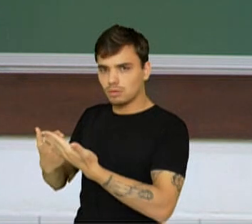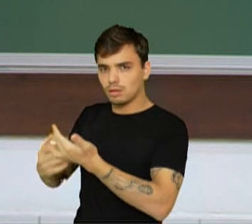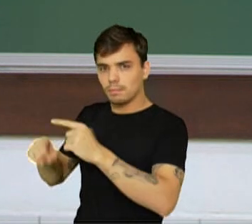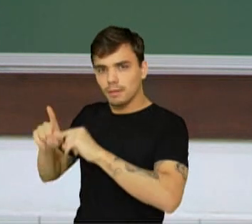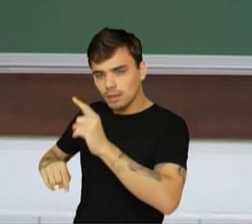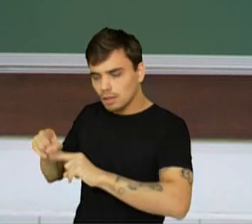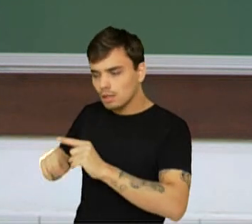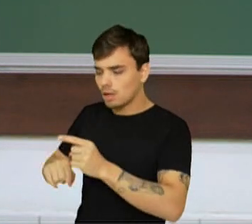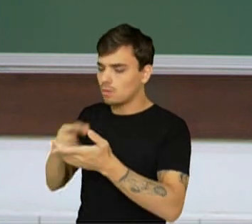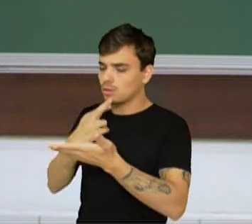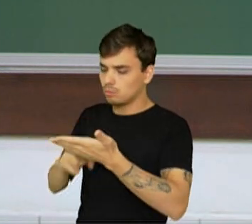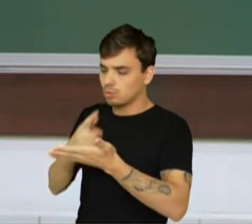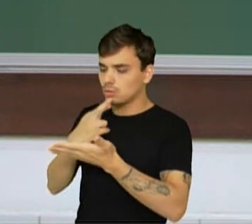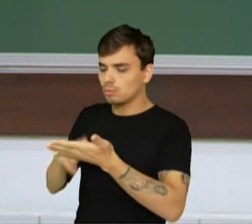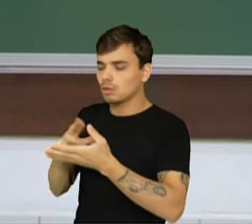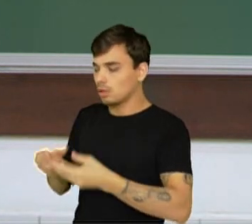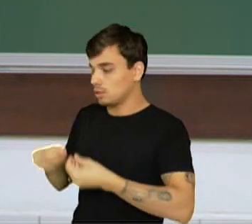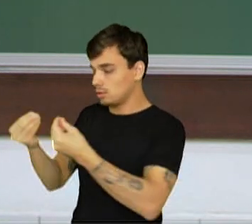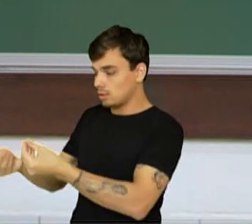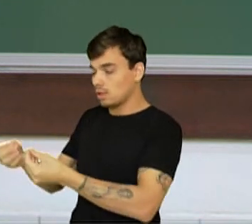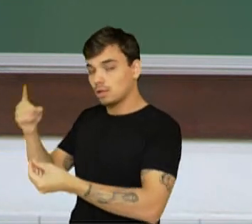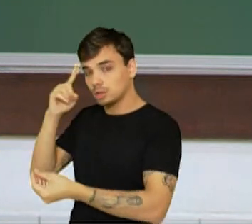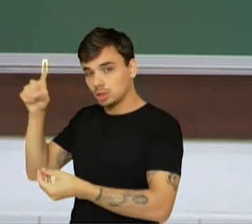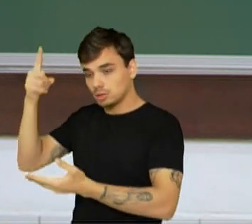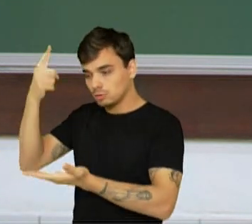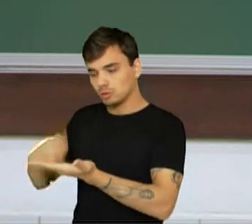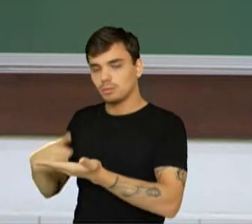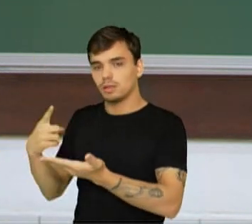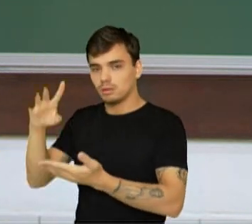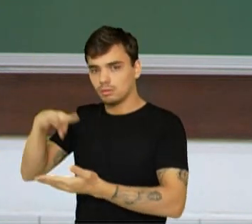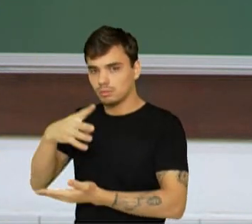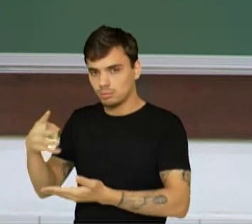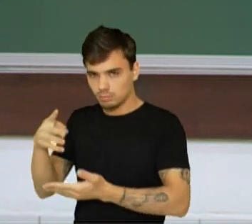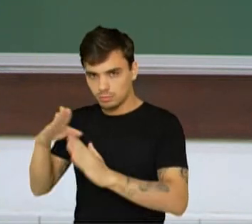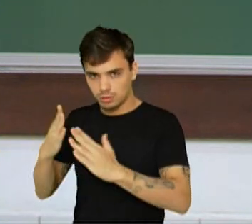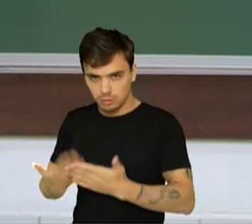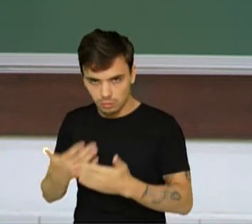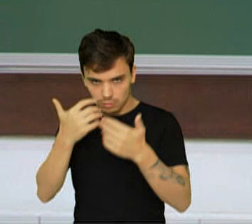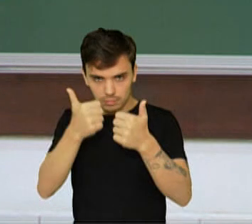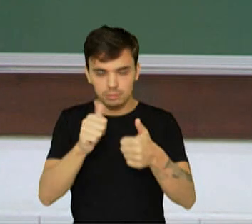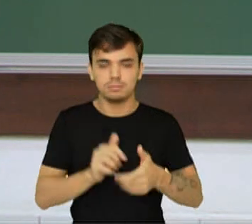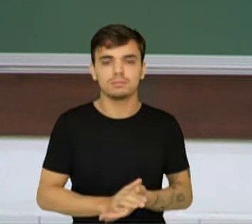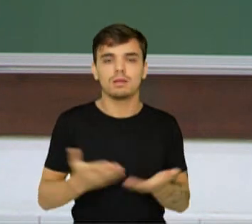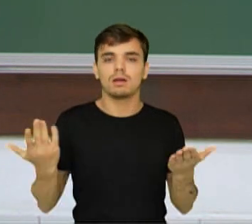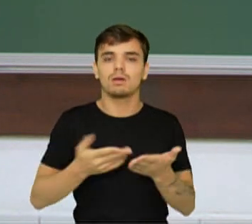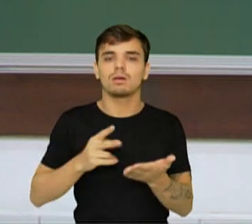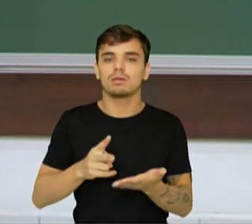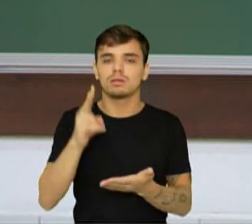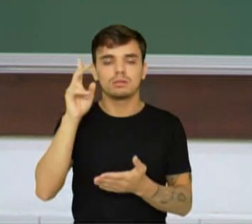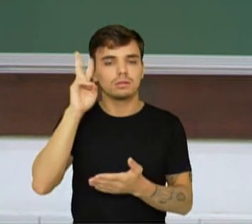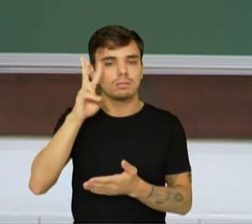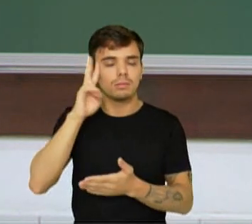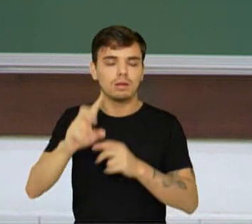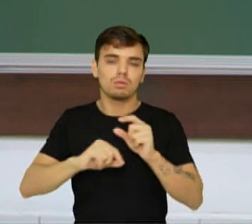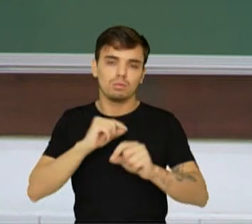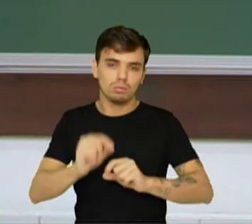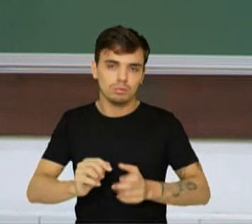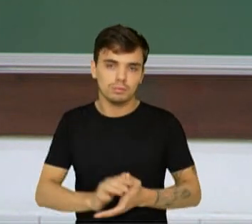não deixe de entregá-las na data que foi estabelecida pelo colégio. Bien? Vamos nos lembrar